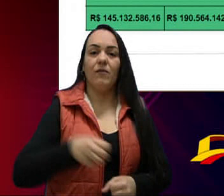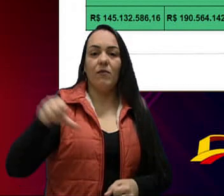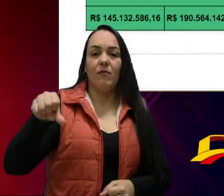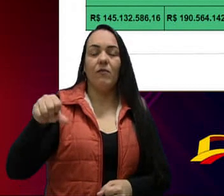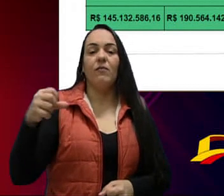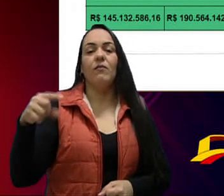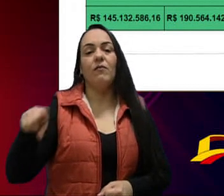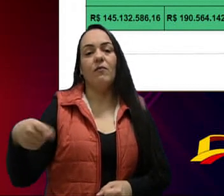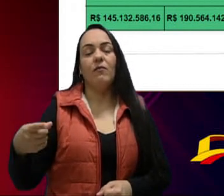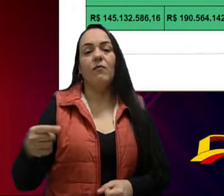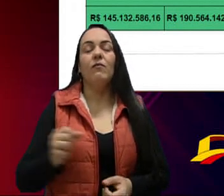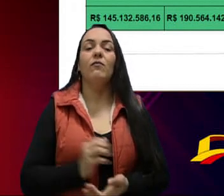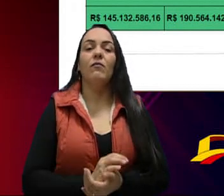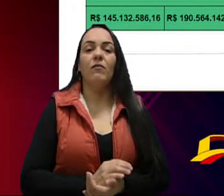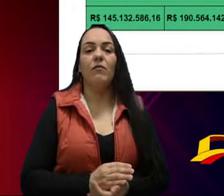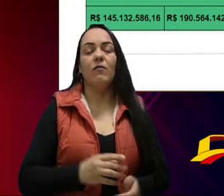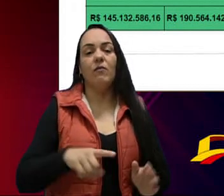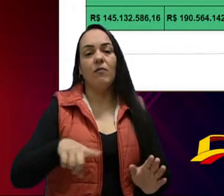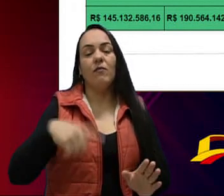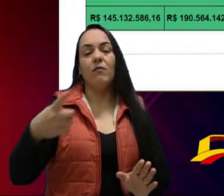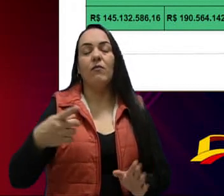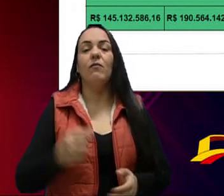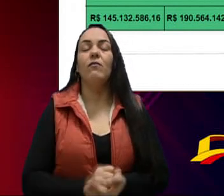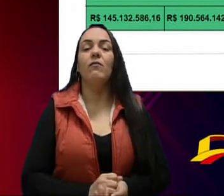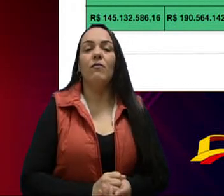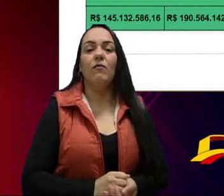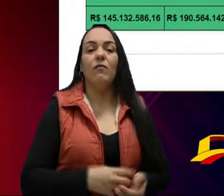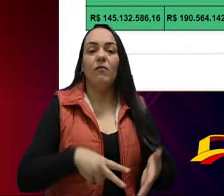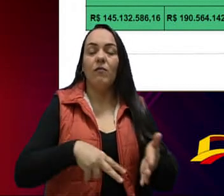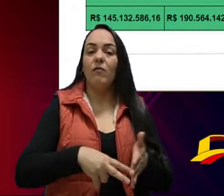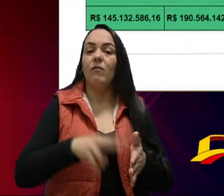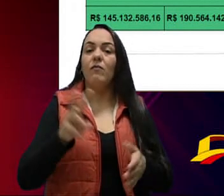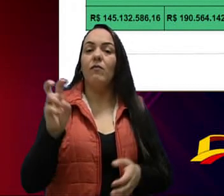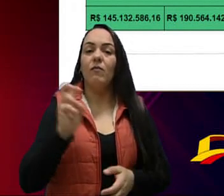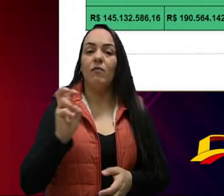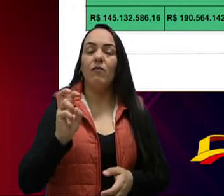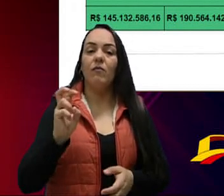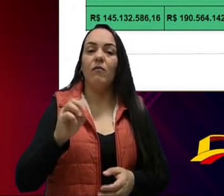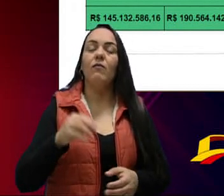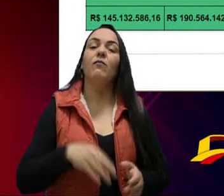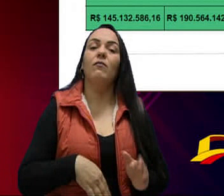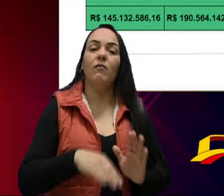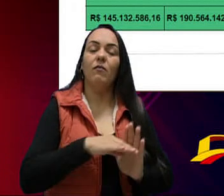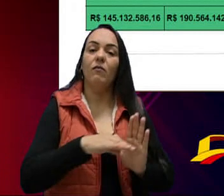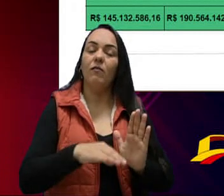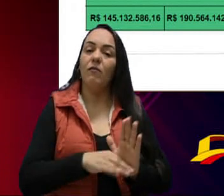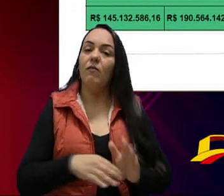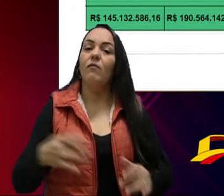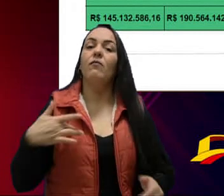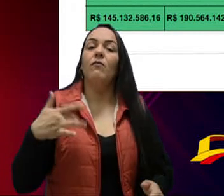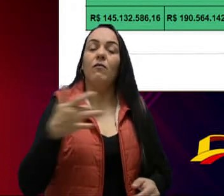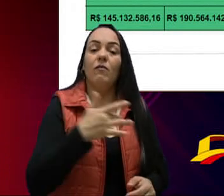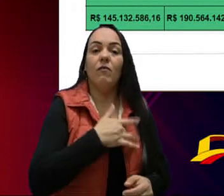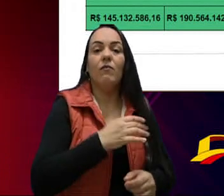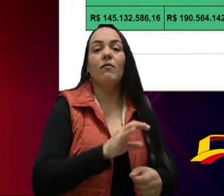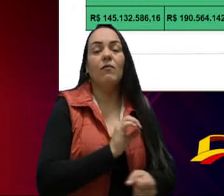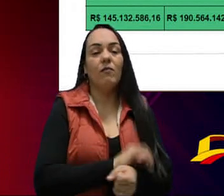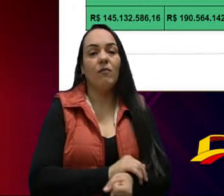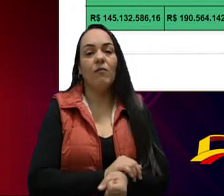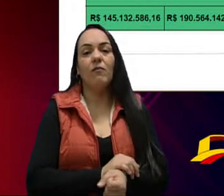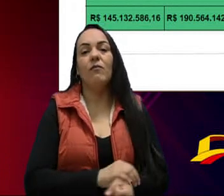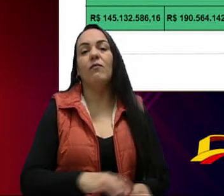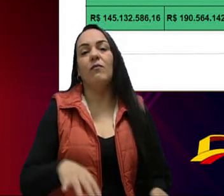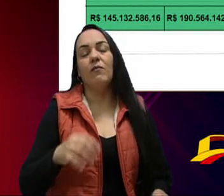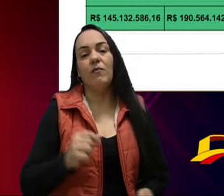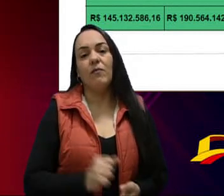minutos e continuando recursos de fonte cinco próximo bloco a vigilância em saúde orçamento